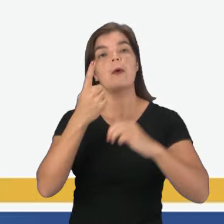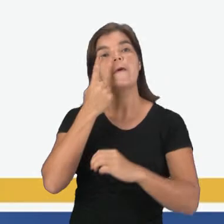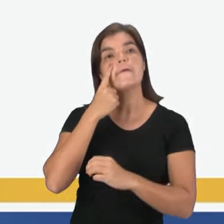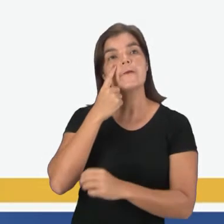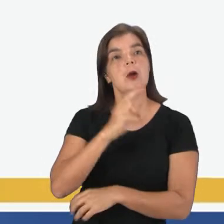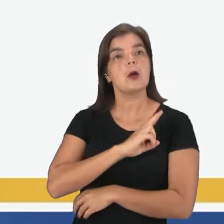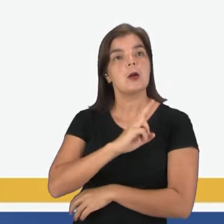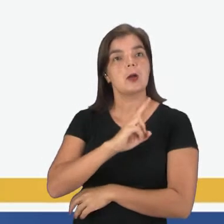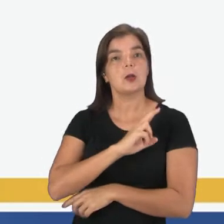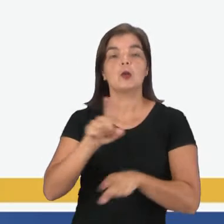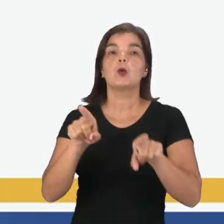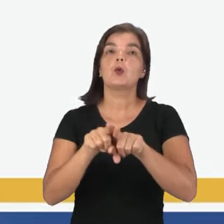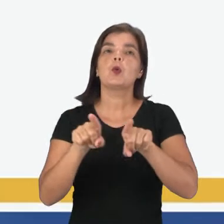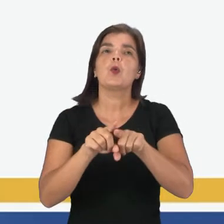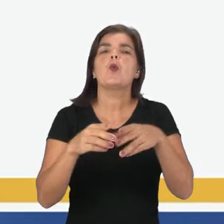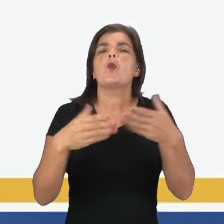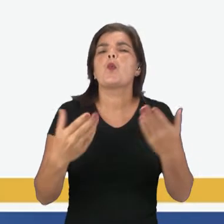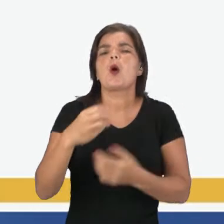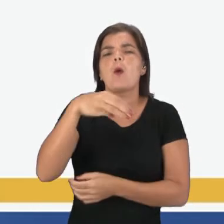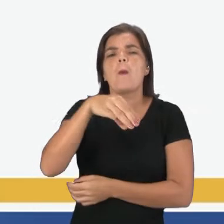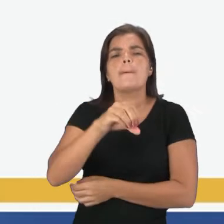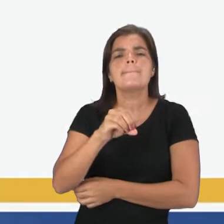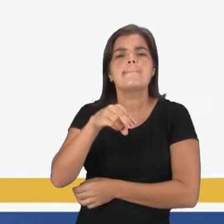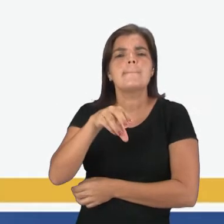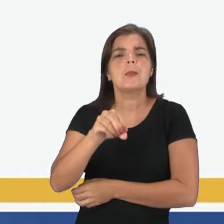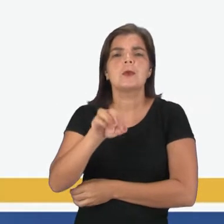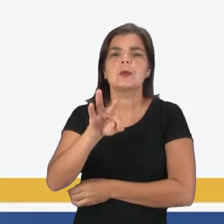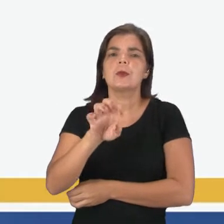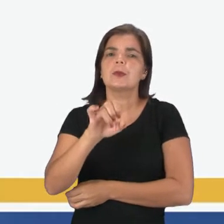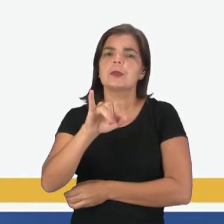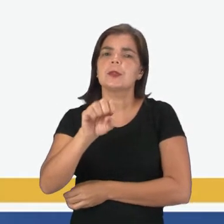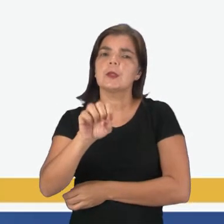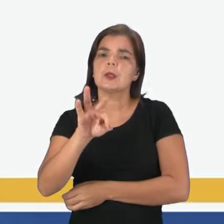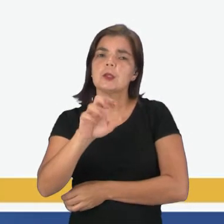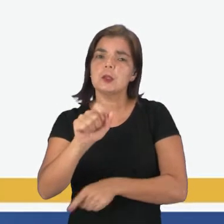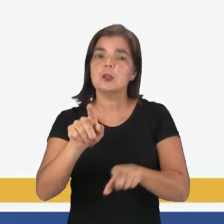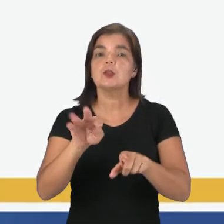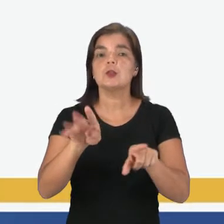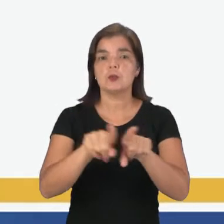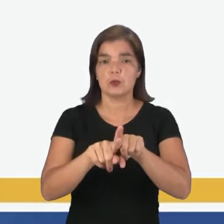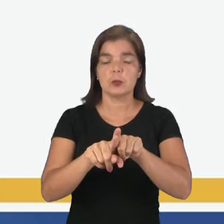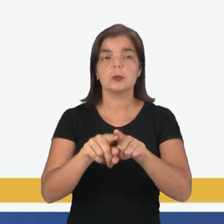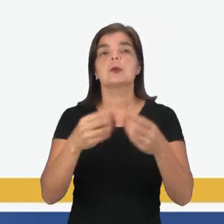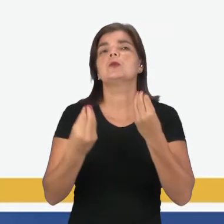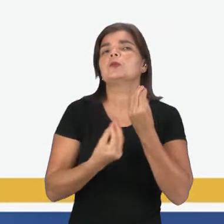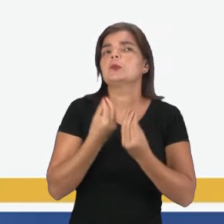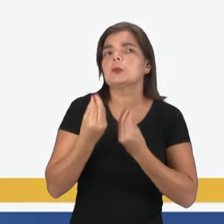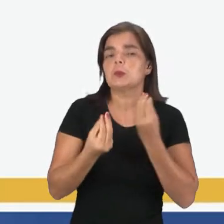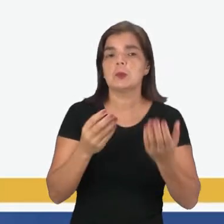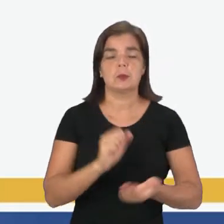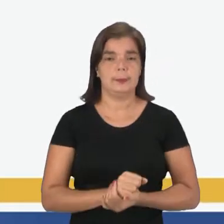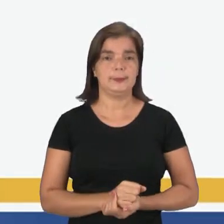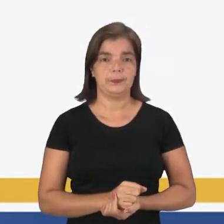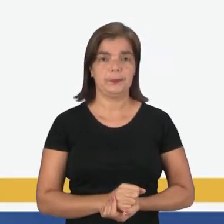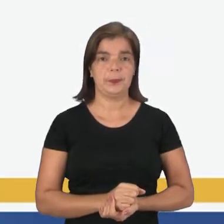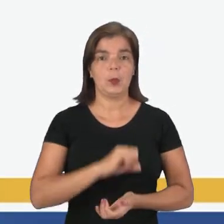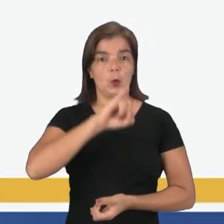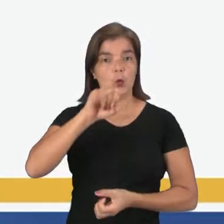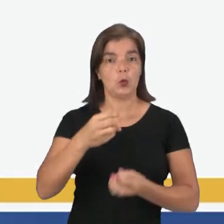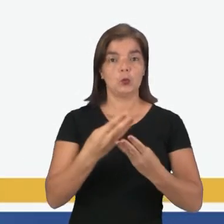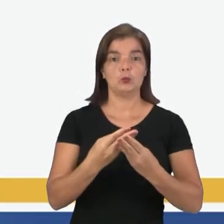então a gente vai ver ali as religiões monoteístas. Qual é o conceito de transcendente na religião